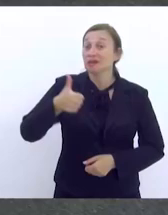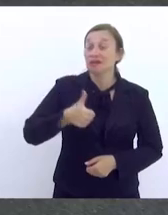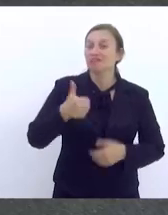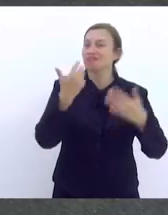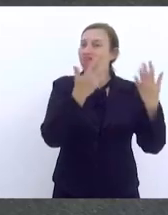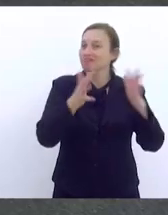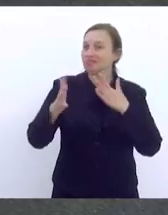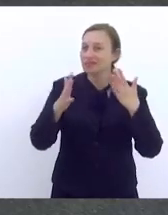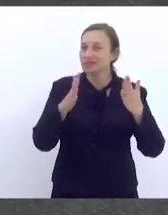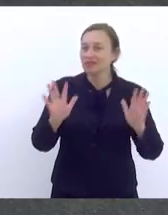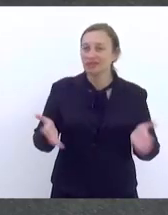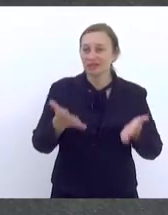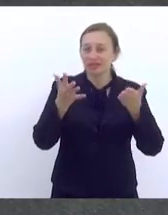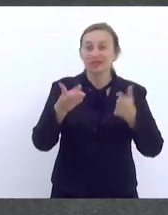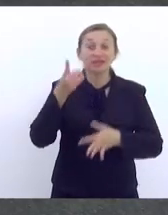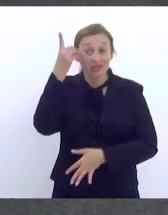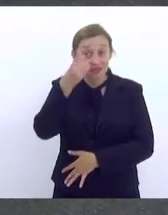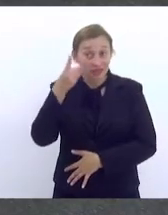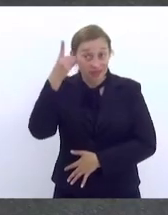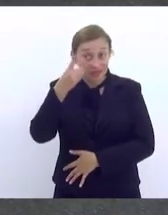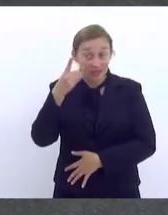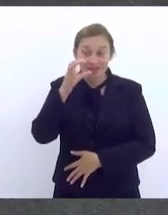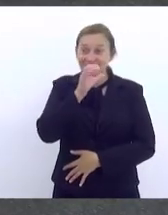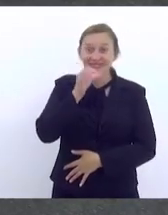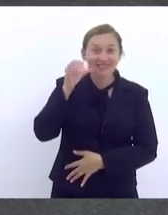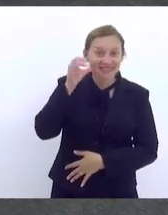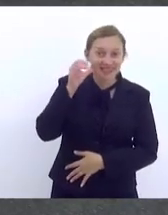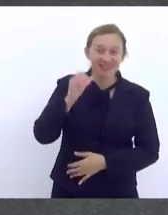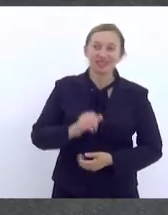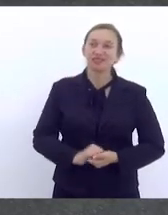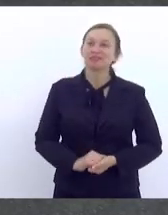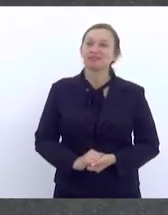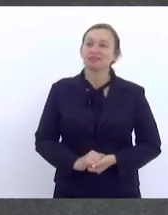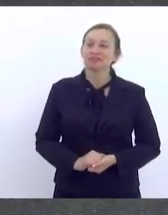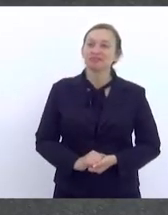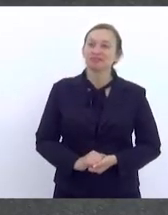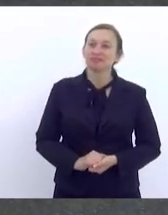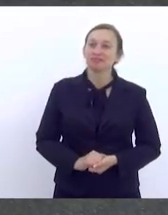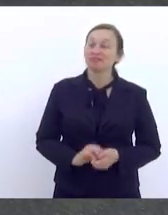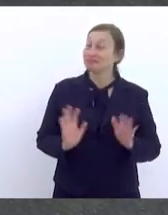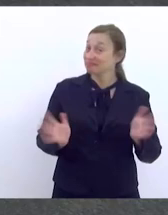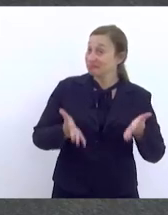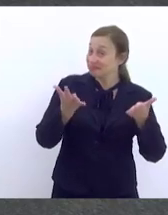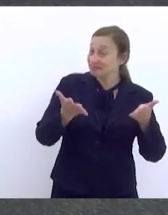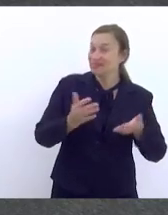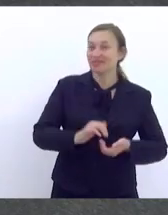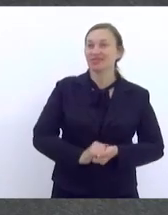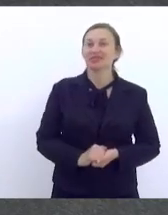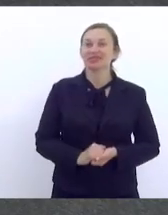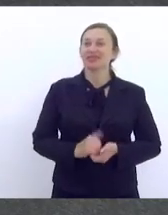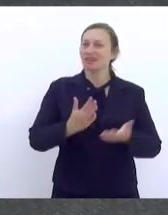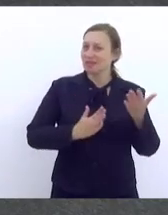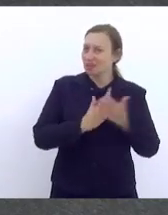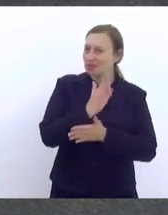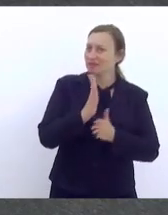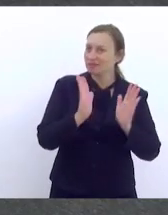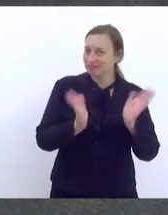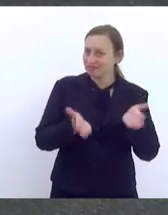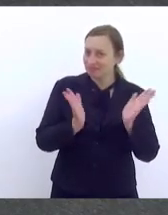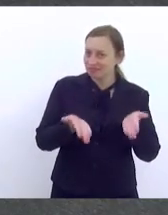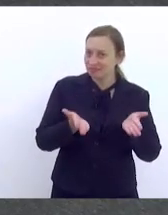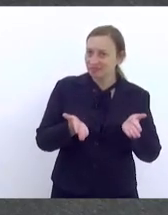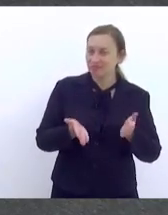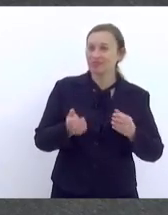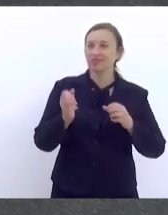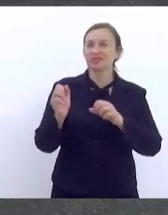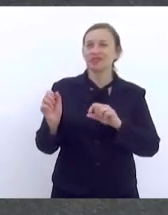parabenizar iniciativa da deputada Célia Jordão a iniciativa que a gente tá provando agora né tá ali